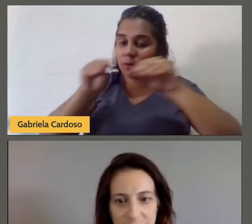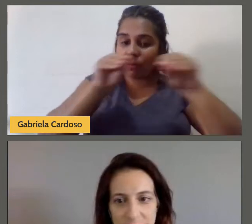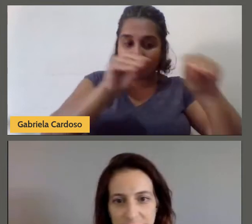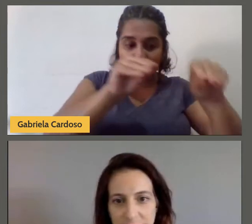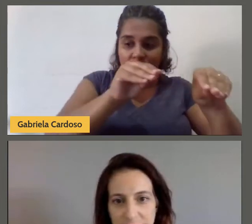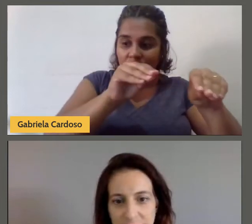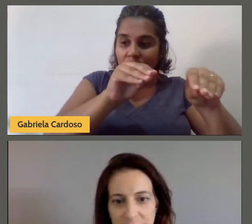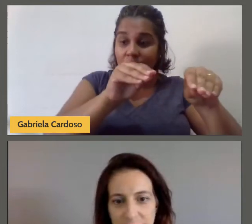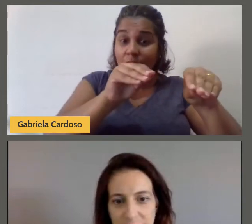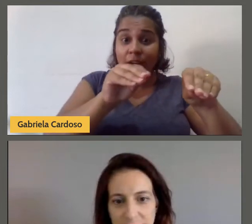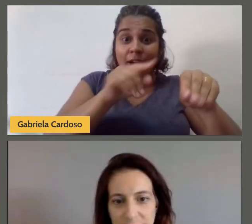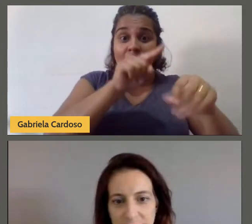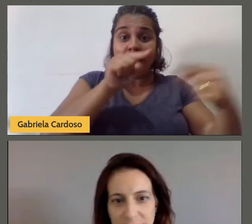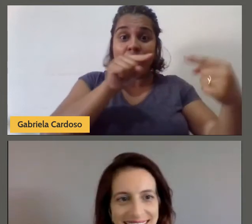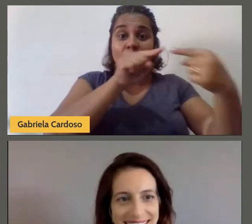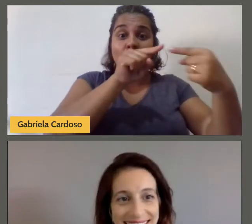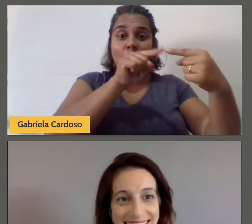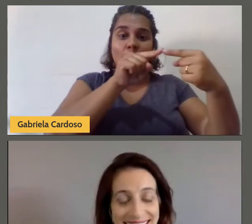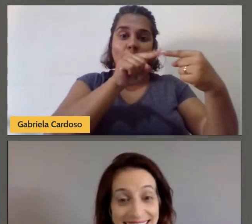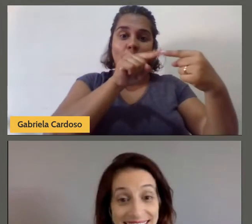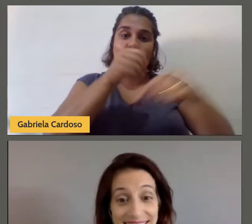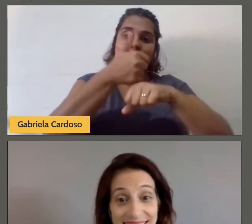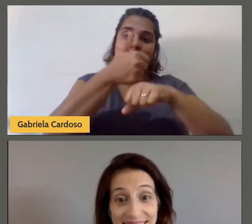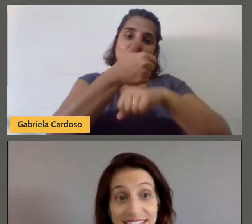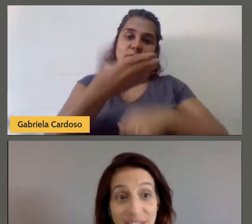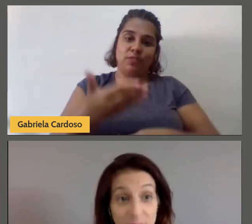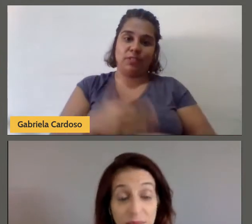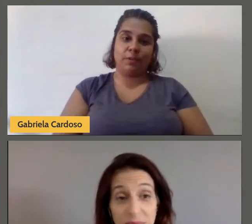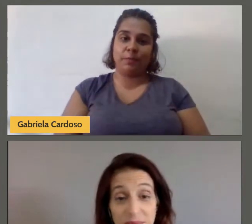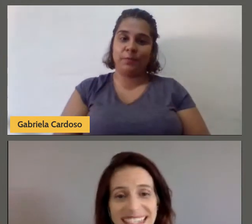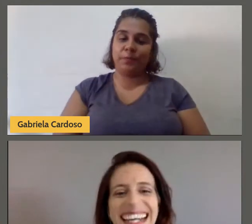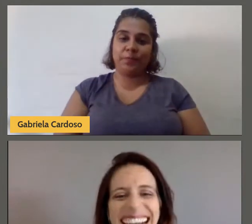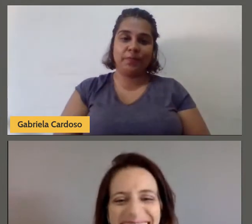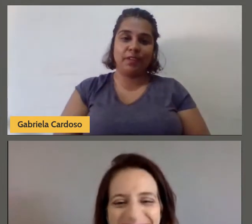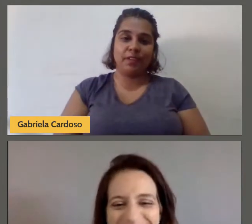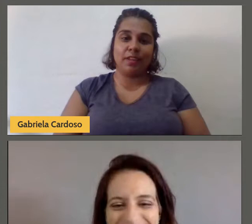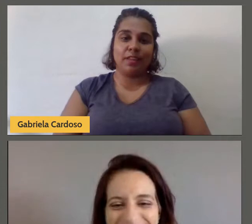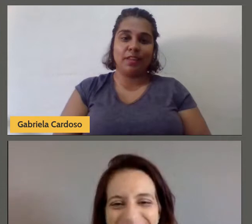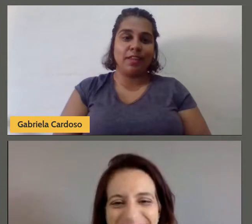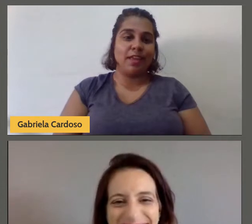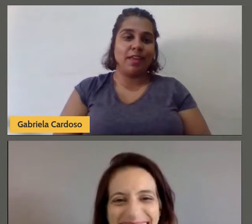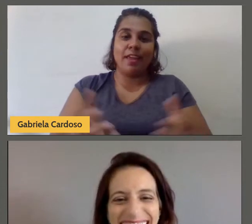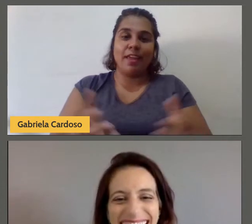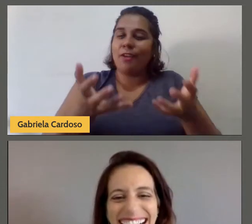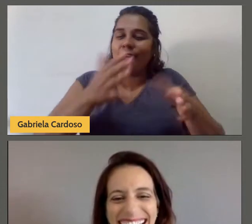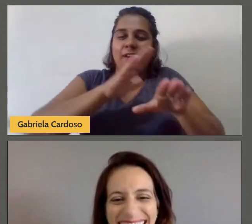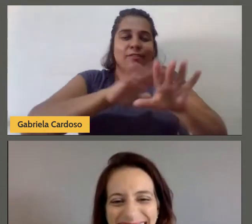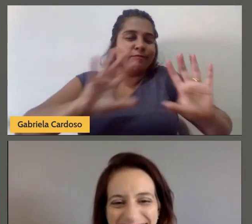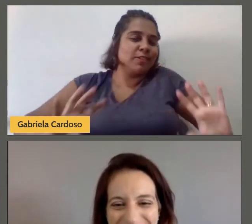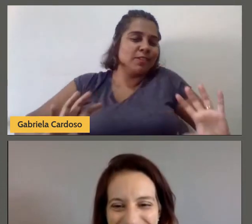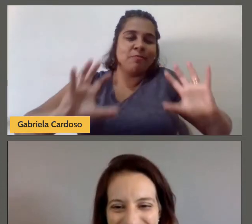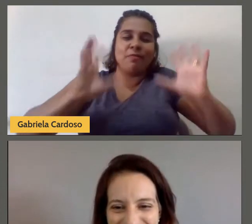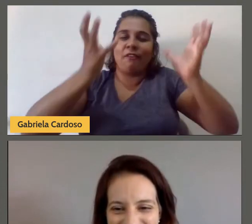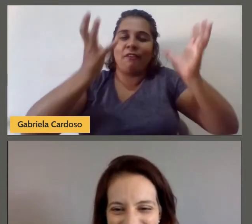muito, muito foda. Eu já quero fazer uma festa com catering, sabe assim? Já estou programando.